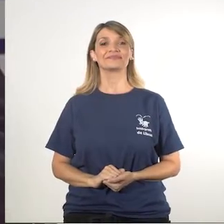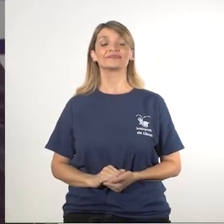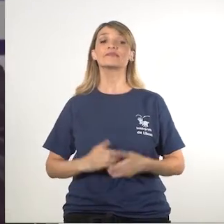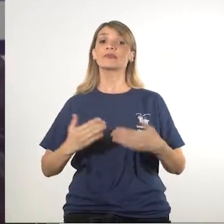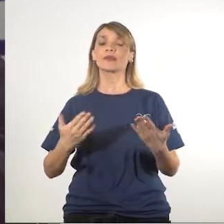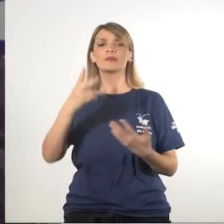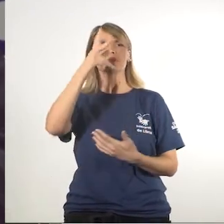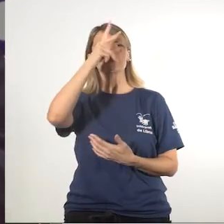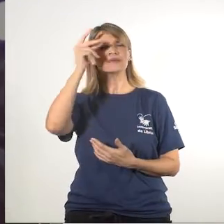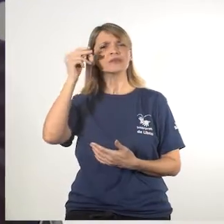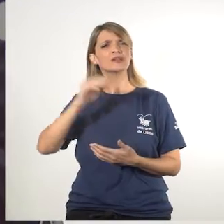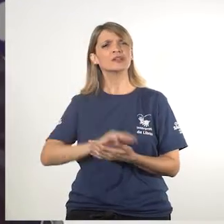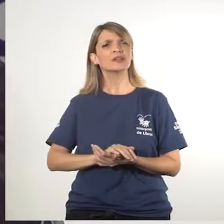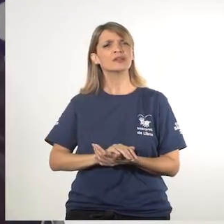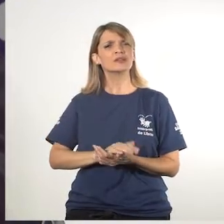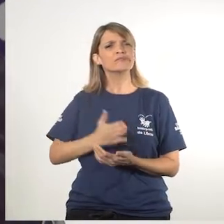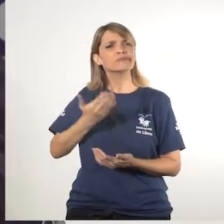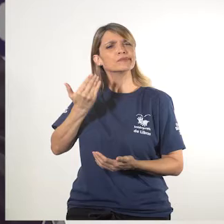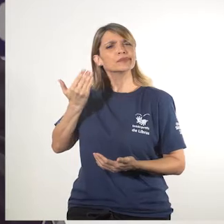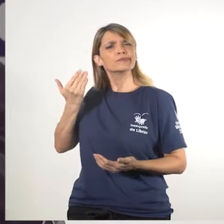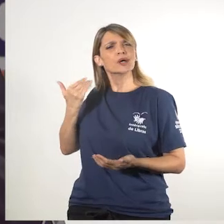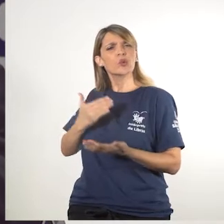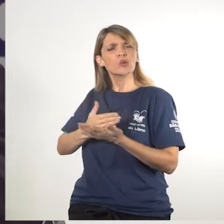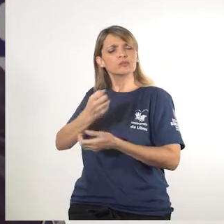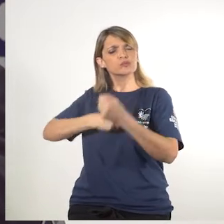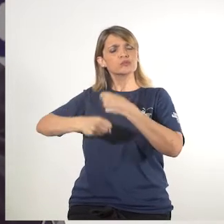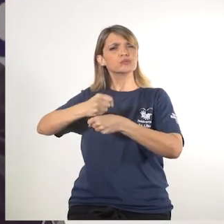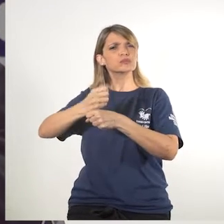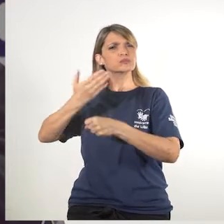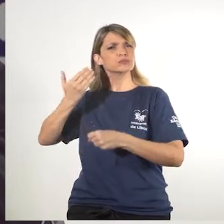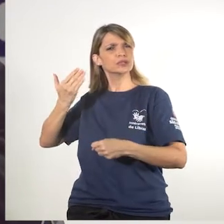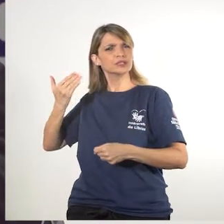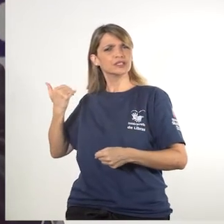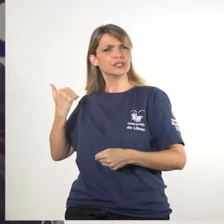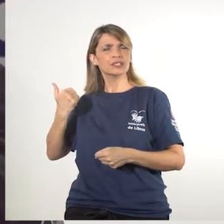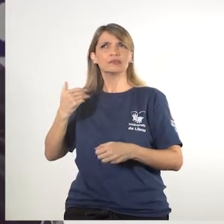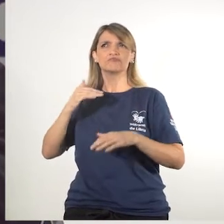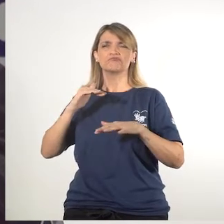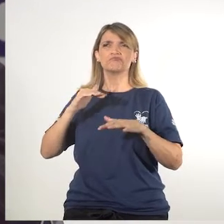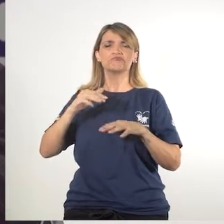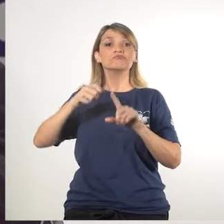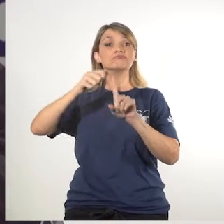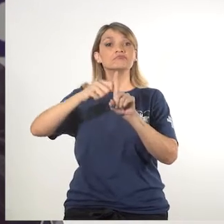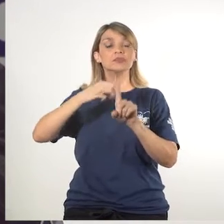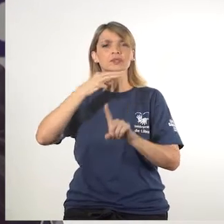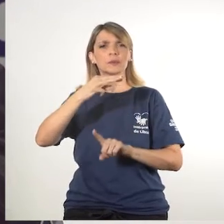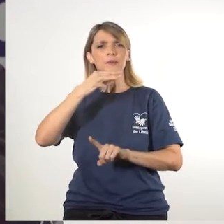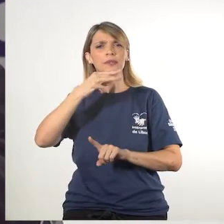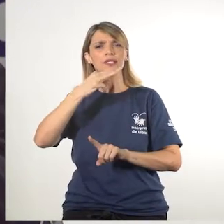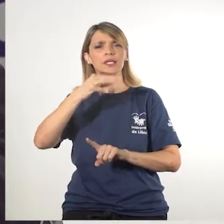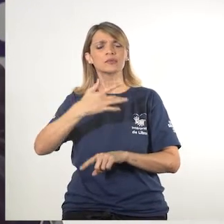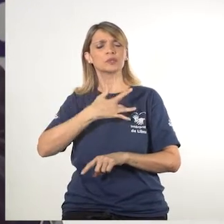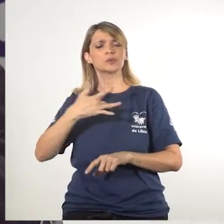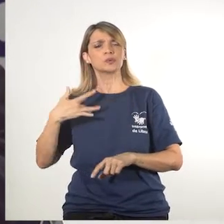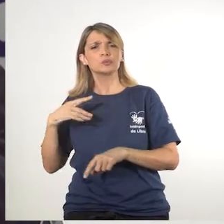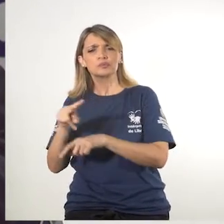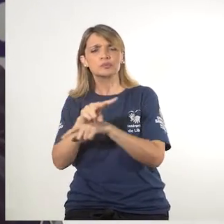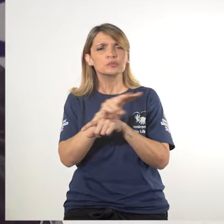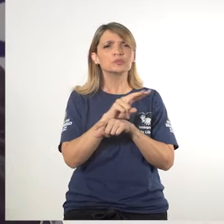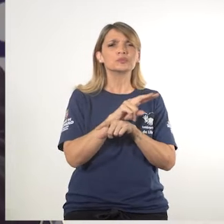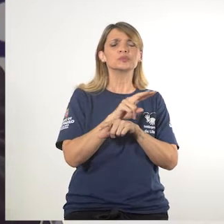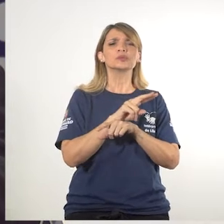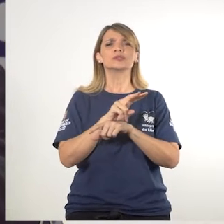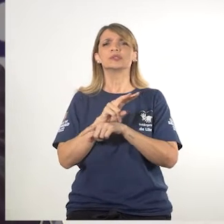Prefeito, logo no início dessa crise, no ano passado, em março, quando a saúde, a vigilância sanitária, as